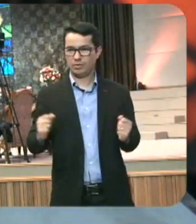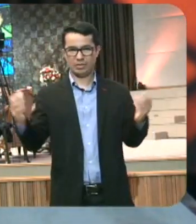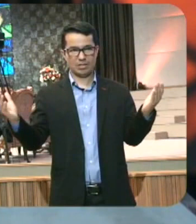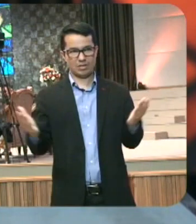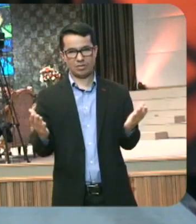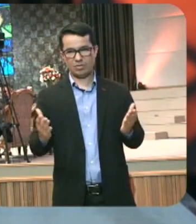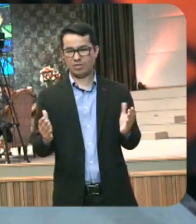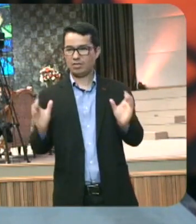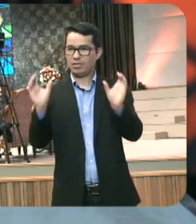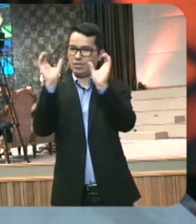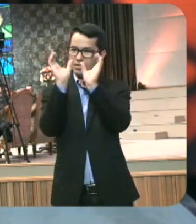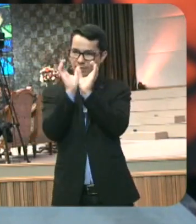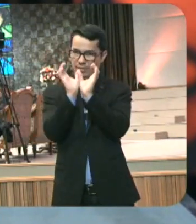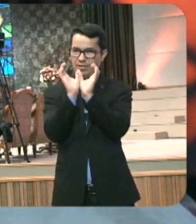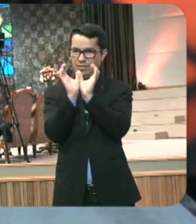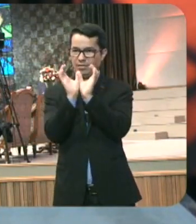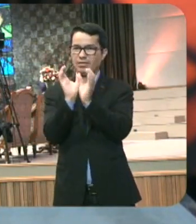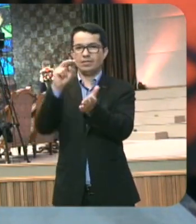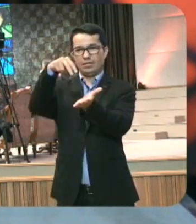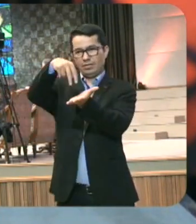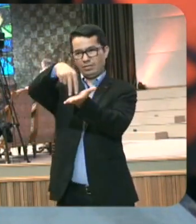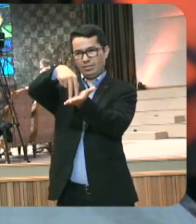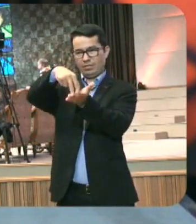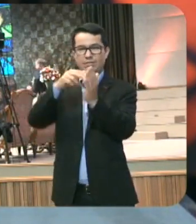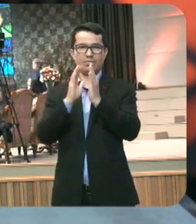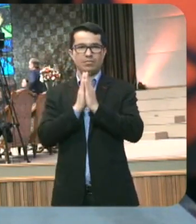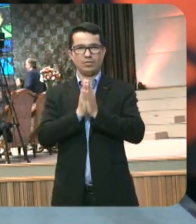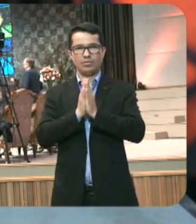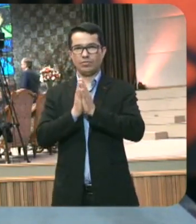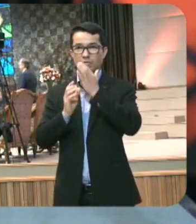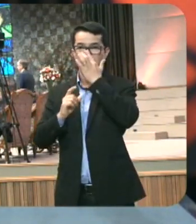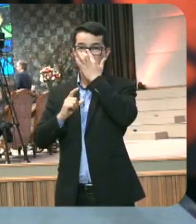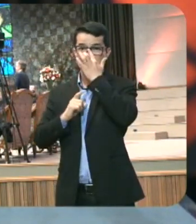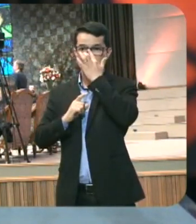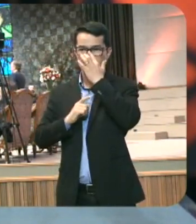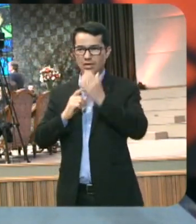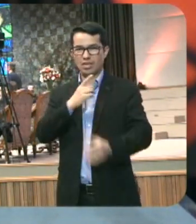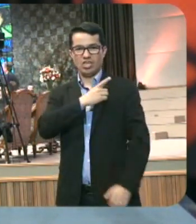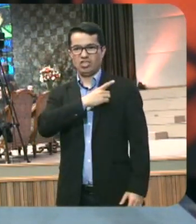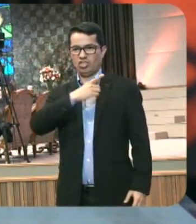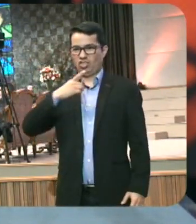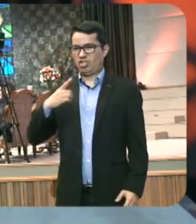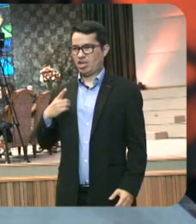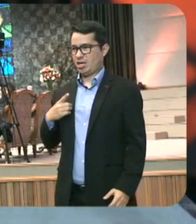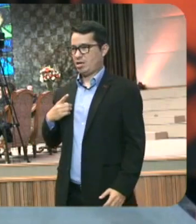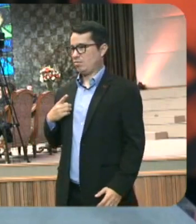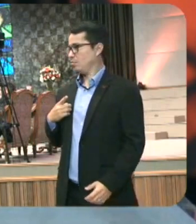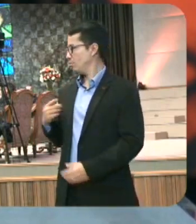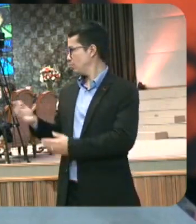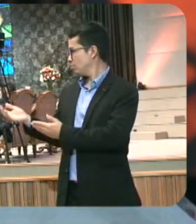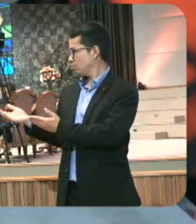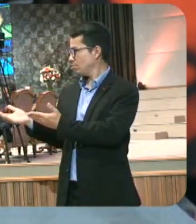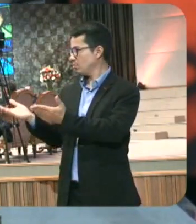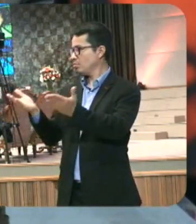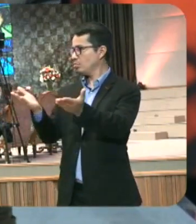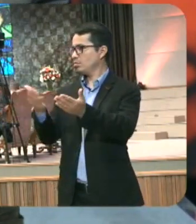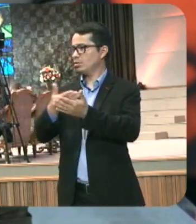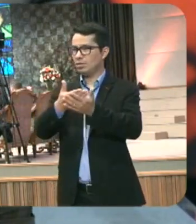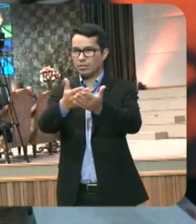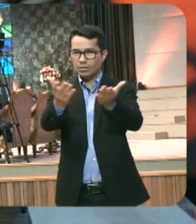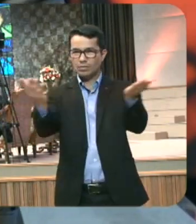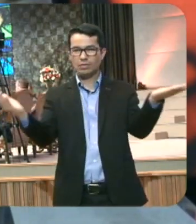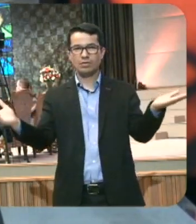conosco. Fica de pé agora e você vai recebendo daqui a pouquinho os elementos. À medida que você for recebendo, você vai